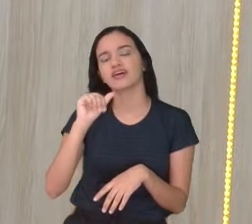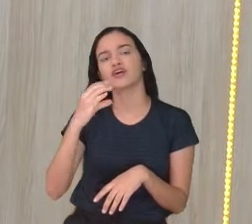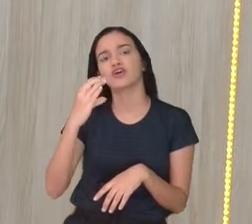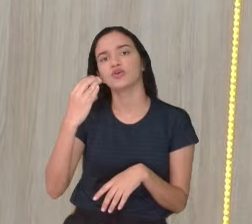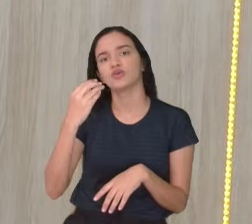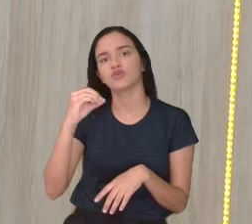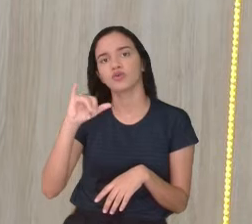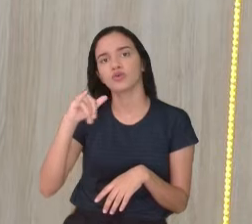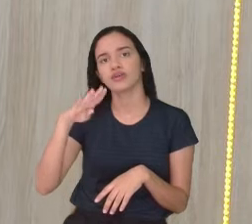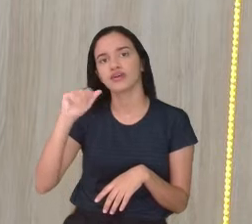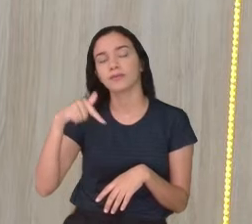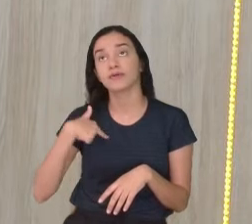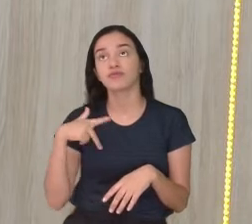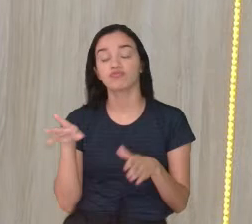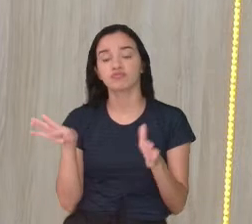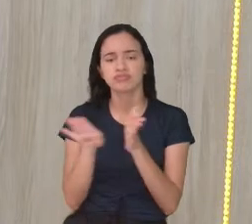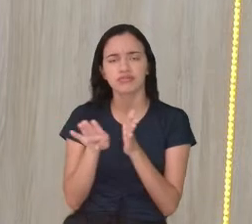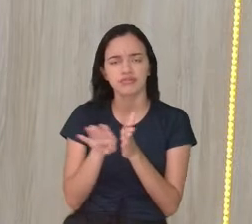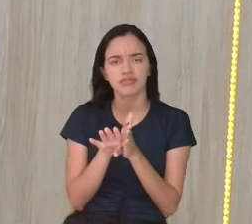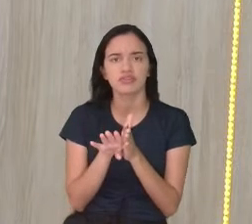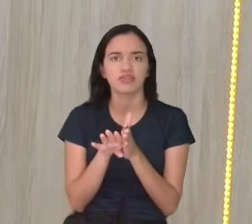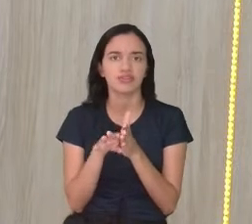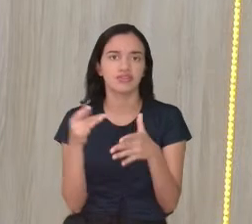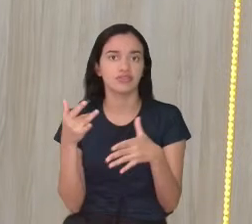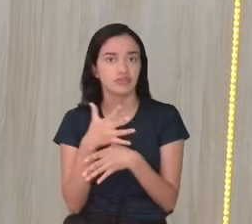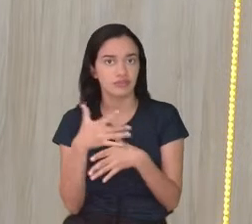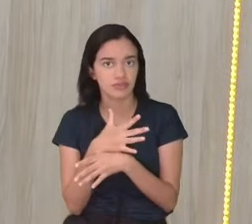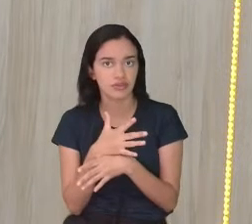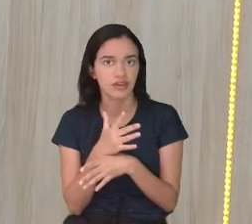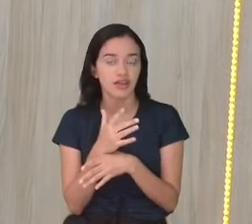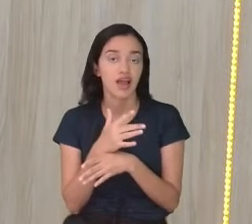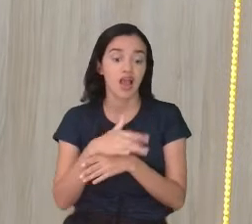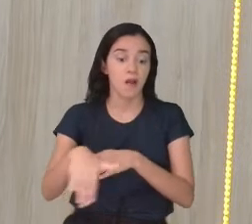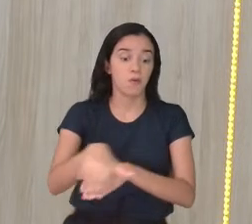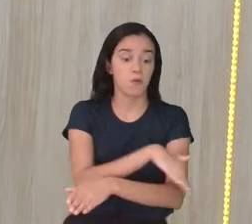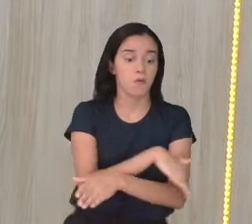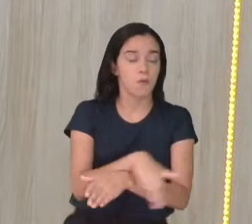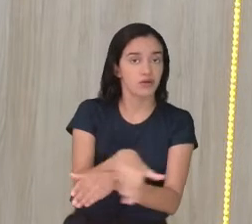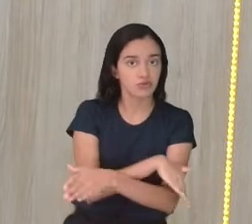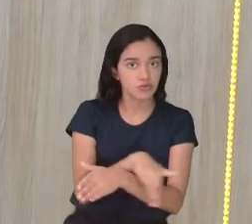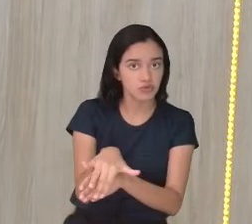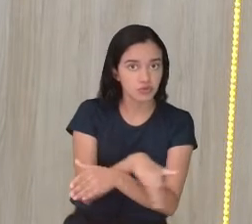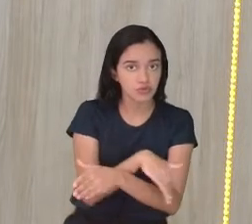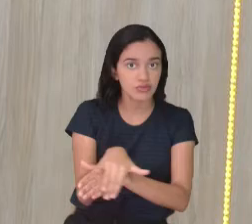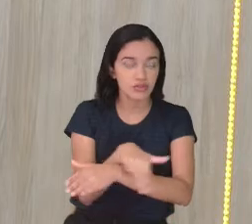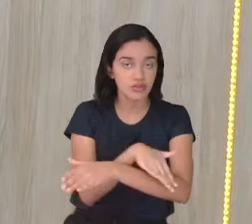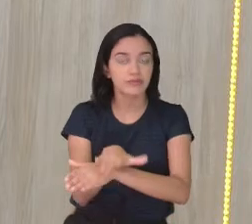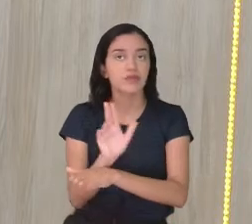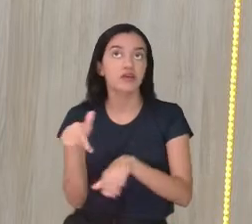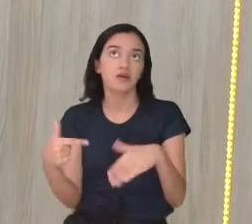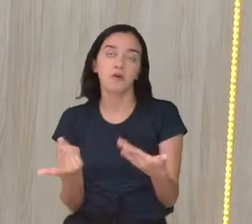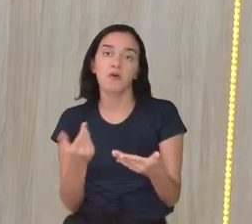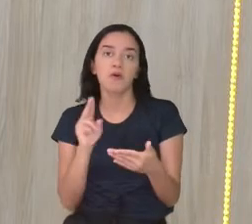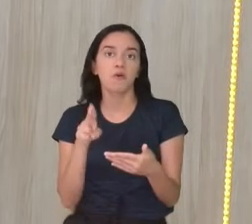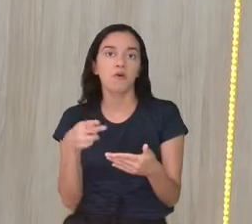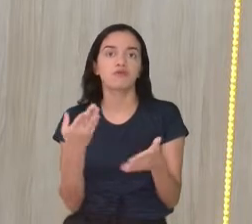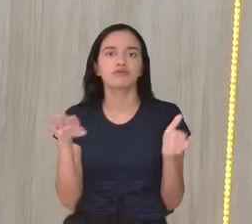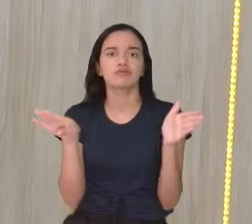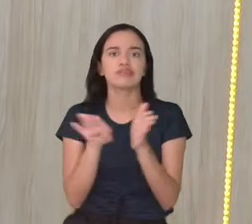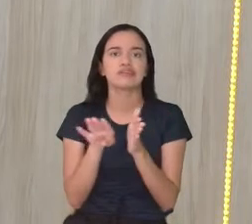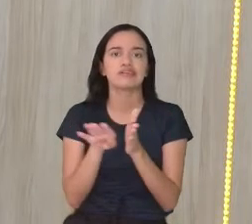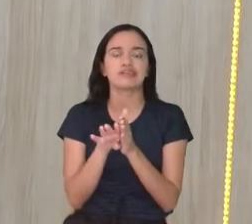né? Uma coisa é você chegar em Araçoiaba por vias asfaltadas, né? Outra coisa é você chegar em Araçoiaba